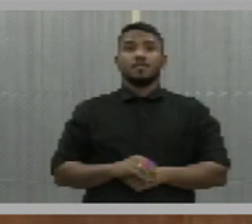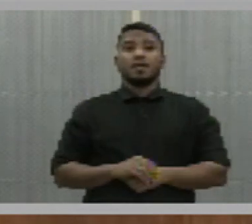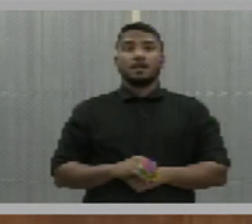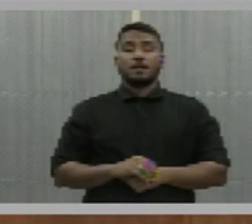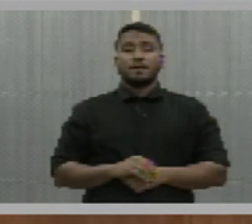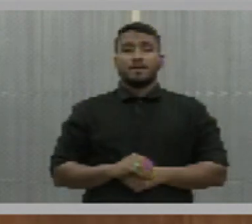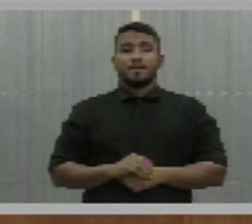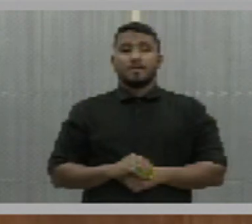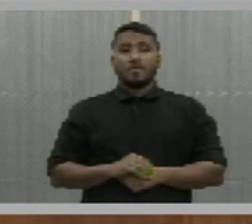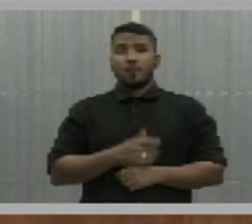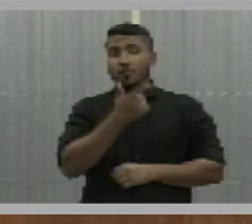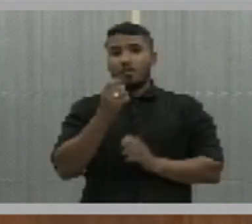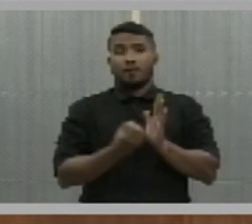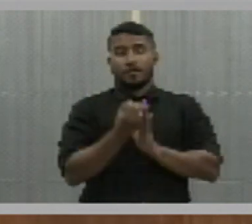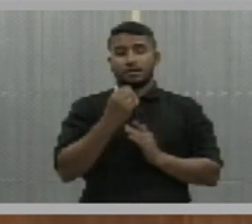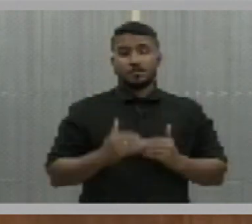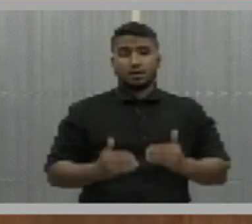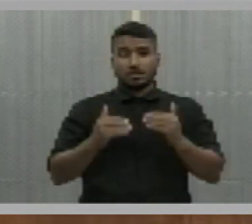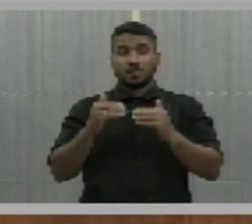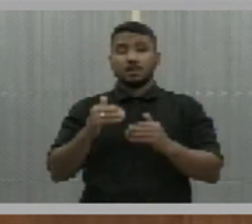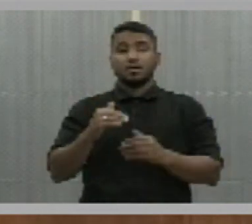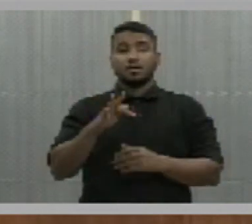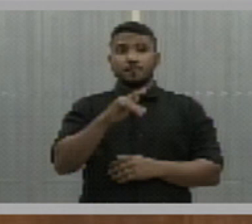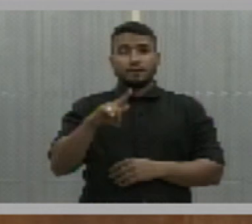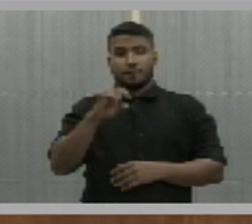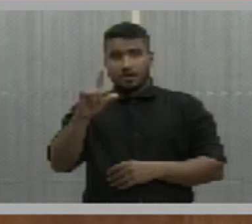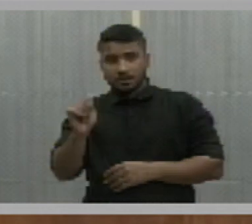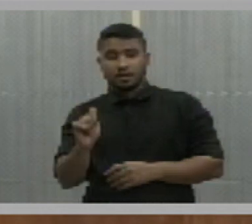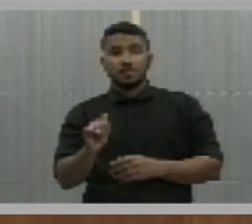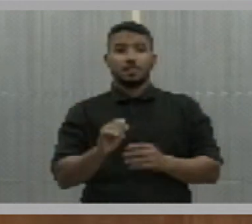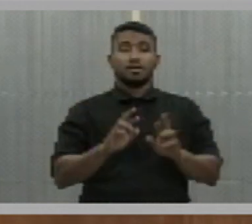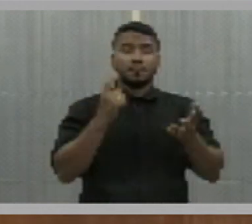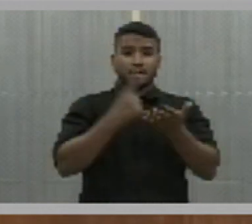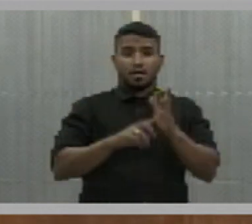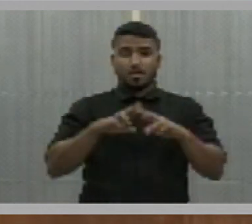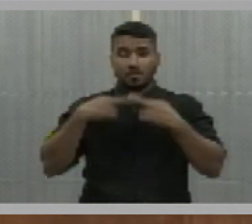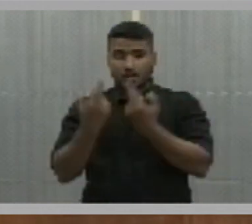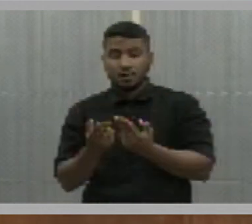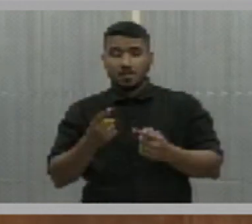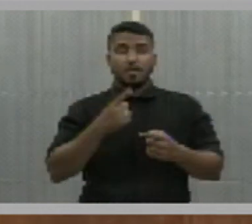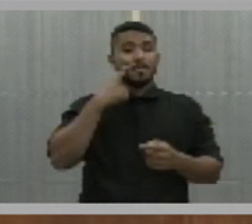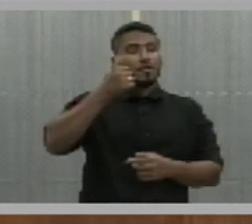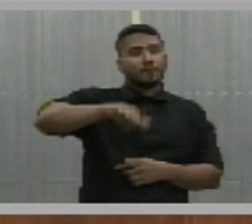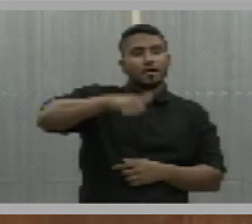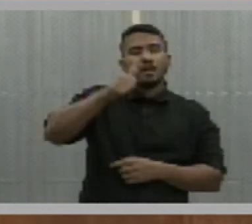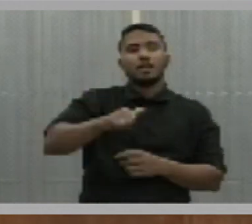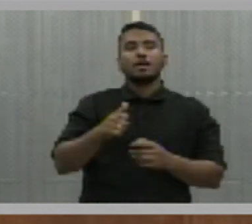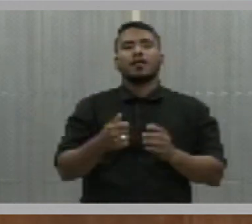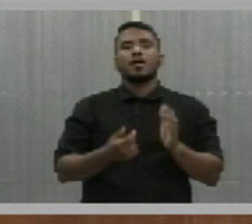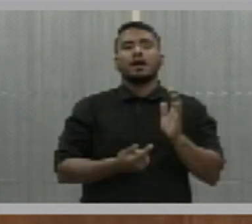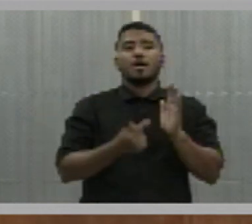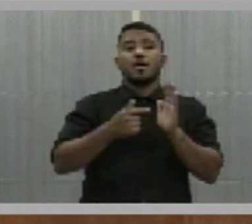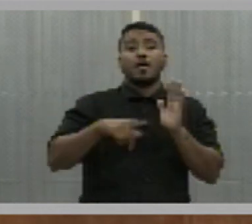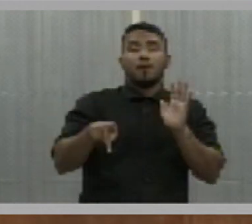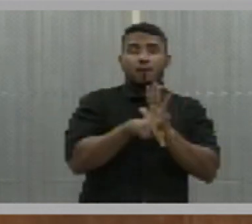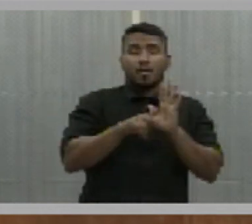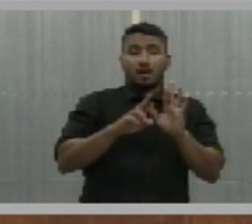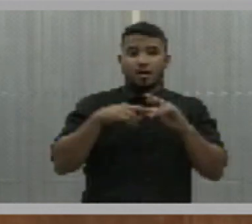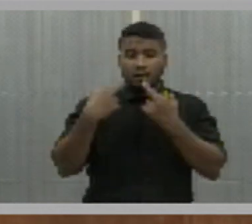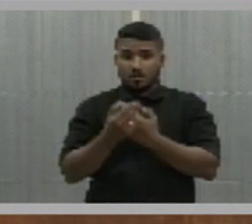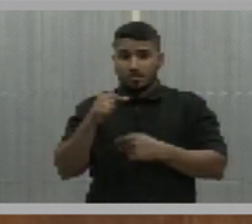outras providências. Um ofício da Secretaria de Fazenda do Estado do Piauí, solicitando agendamento de audiência pública para avaliação das metas fiscais referentes ao terceiro